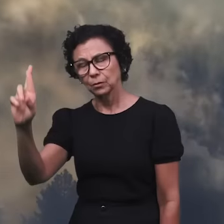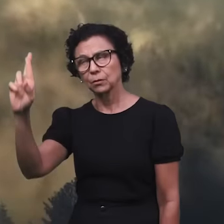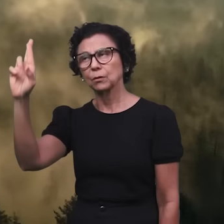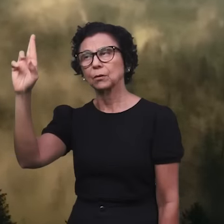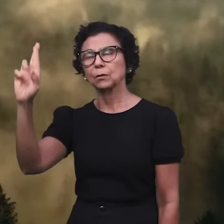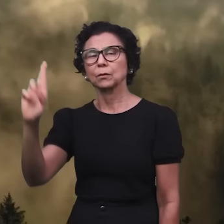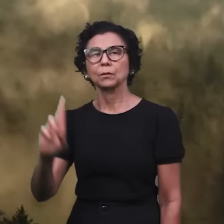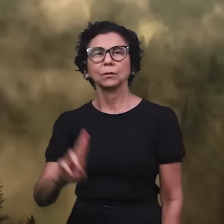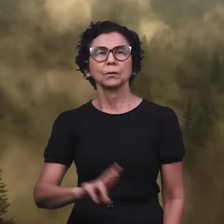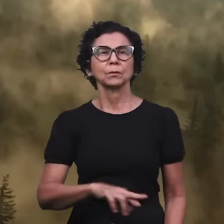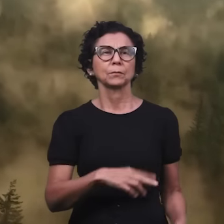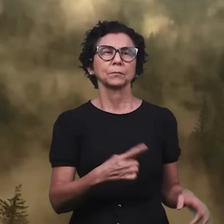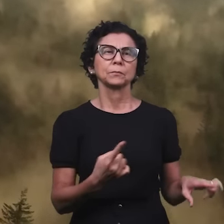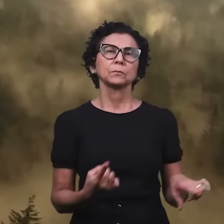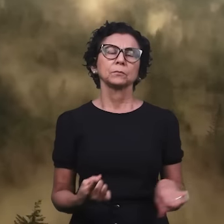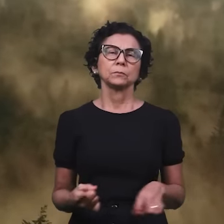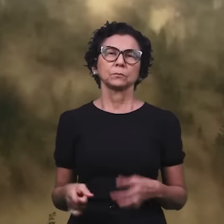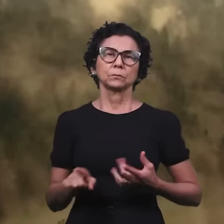Senhor,